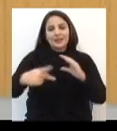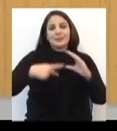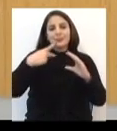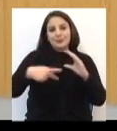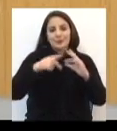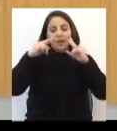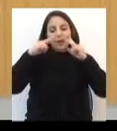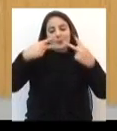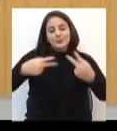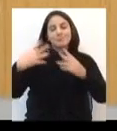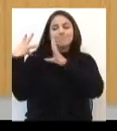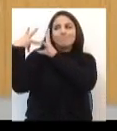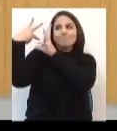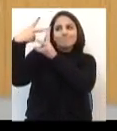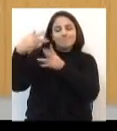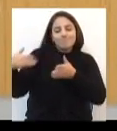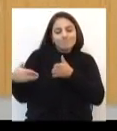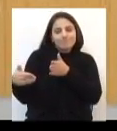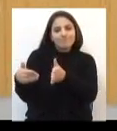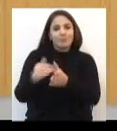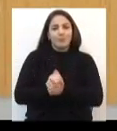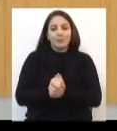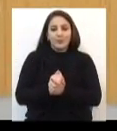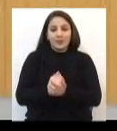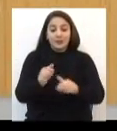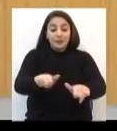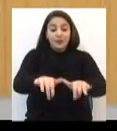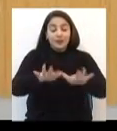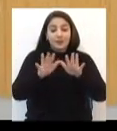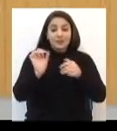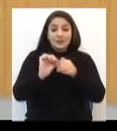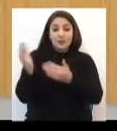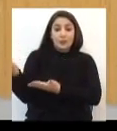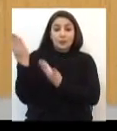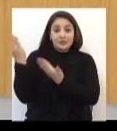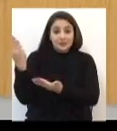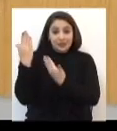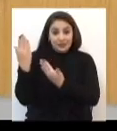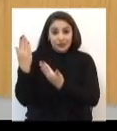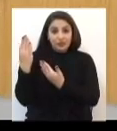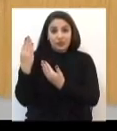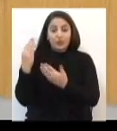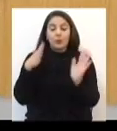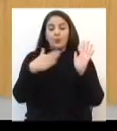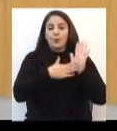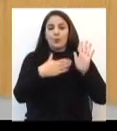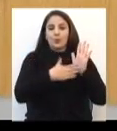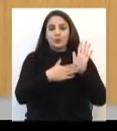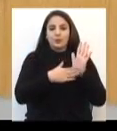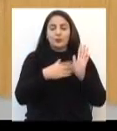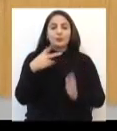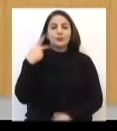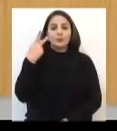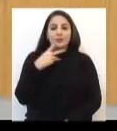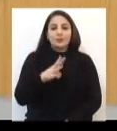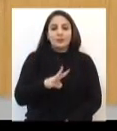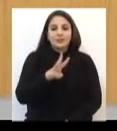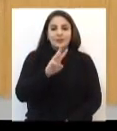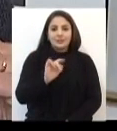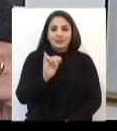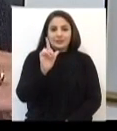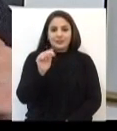Municipal reconheceu esta história. Uma solenidade para homenagear a cooperativa foi proposta pelo vereador Wilson